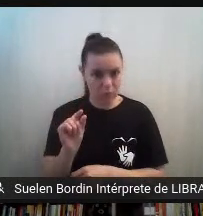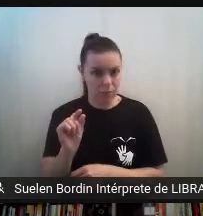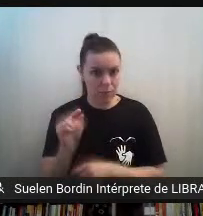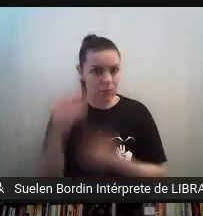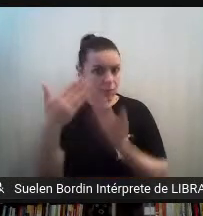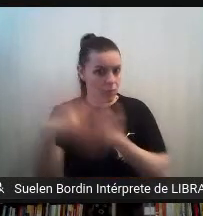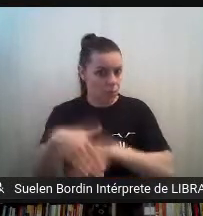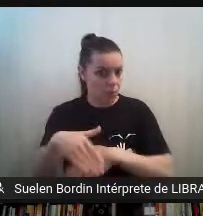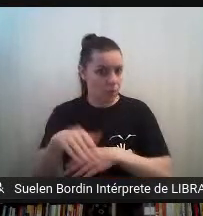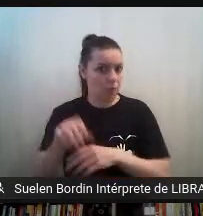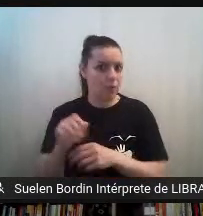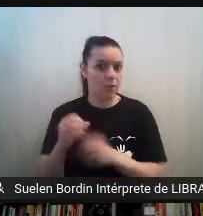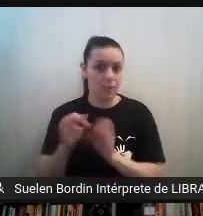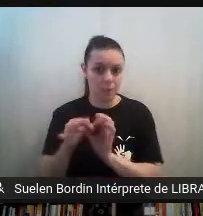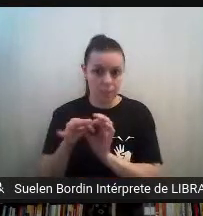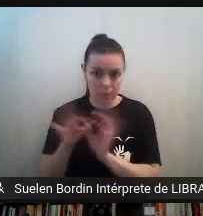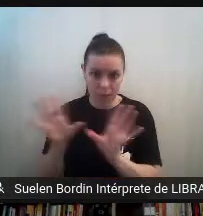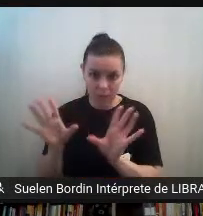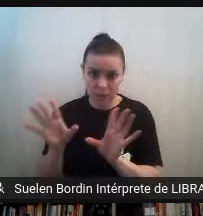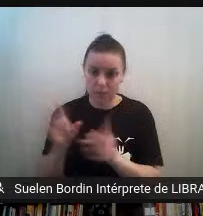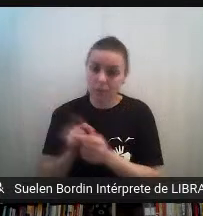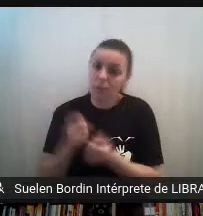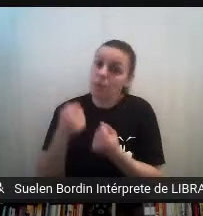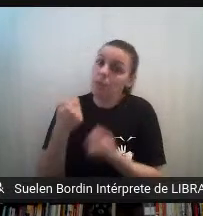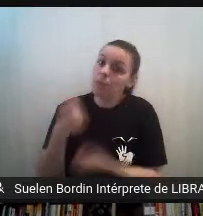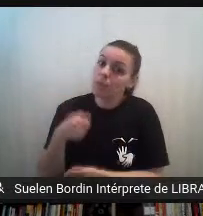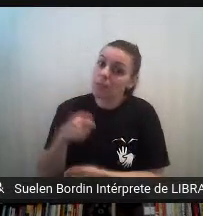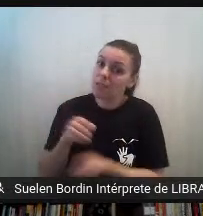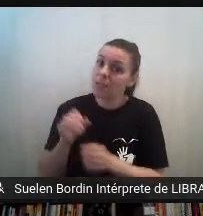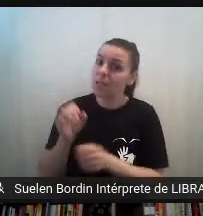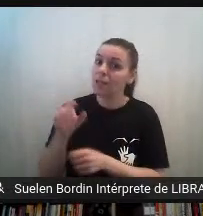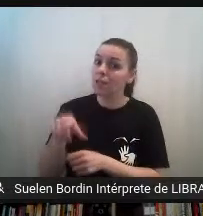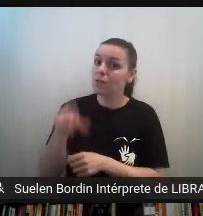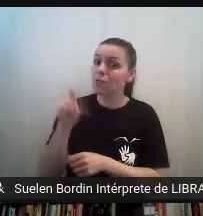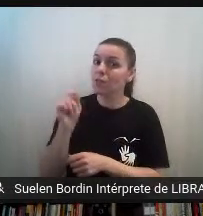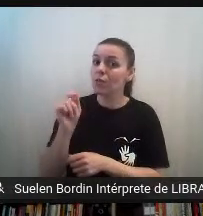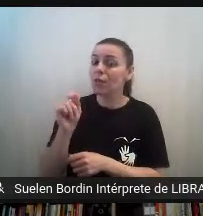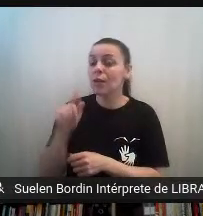e então eu tive que escolher universidades onde isso não era um requerimento.